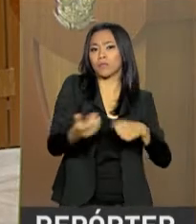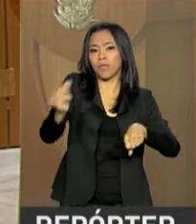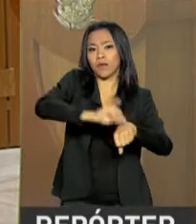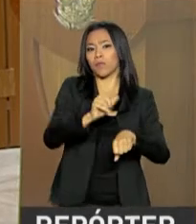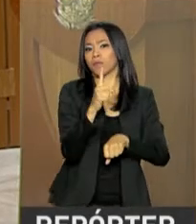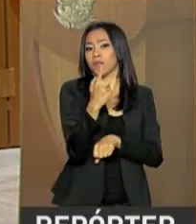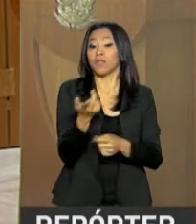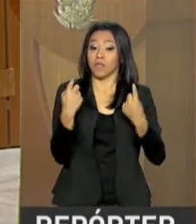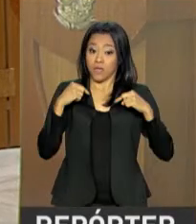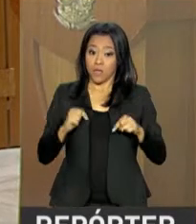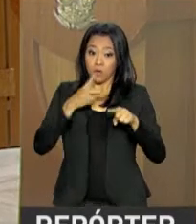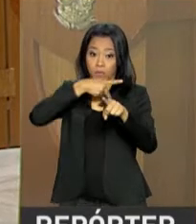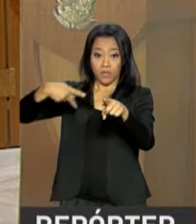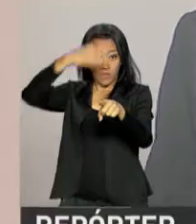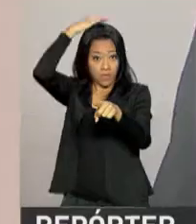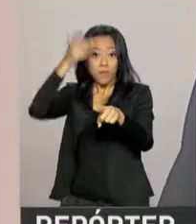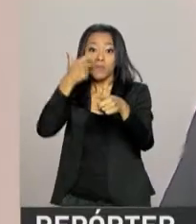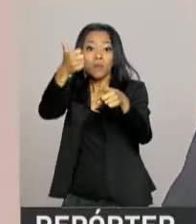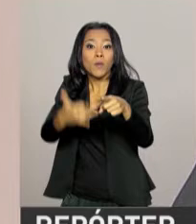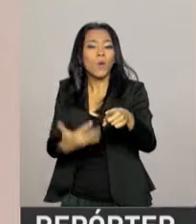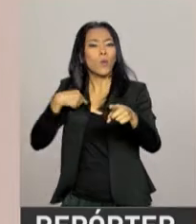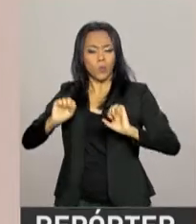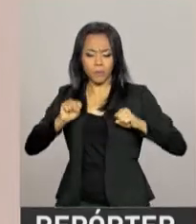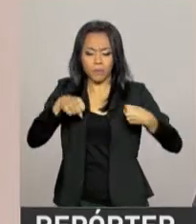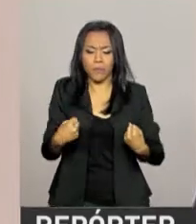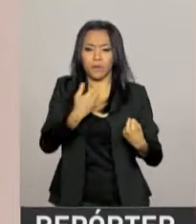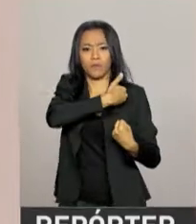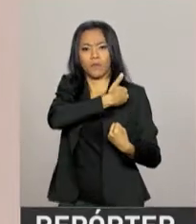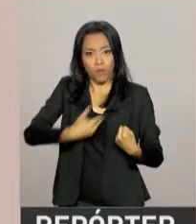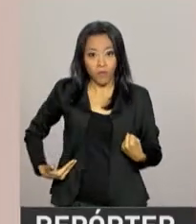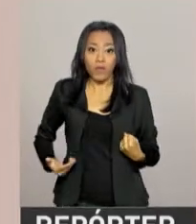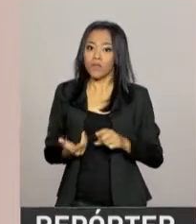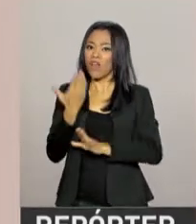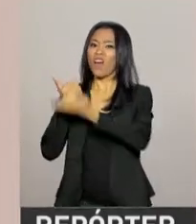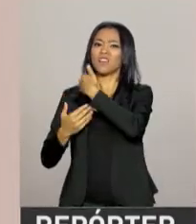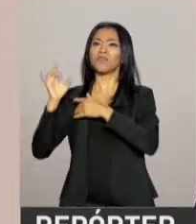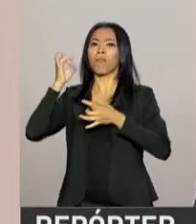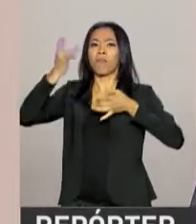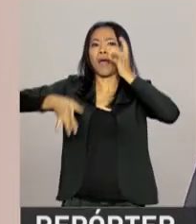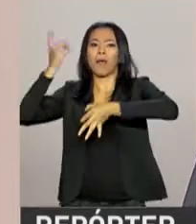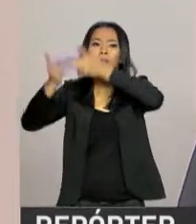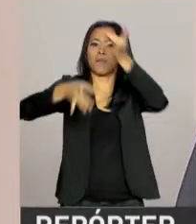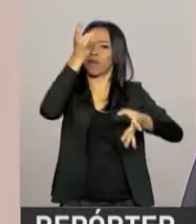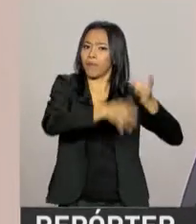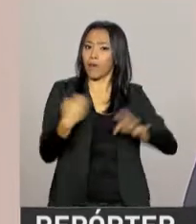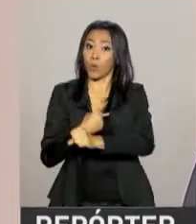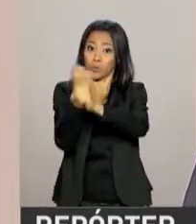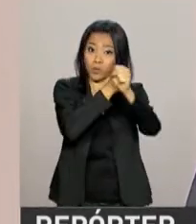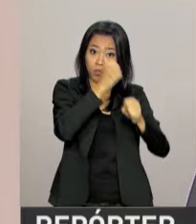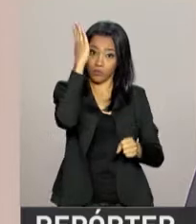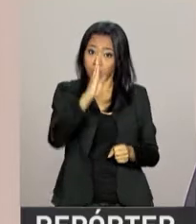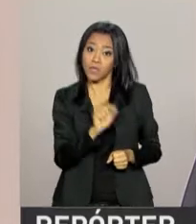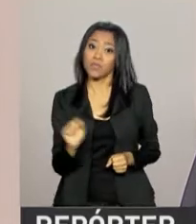michel temer falou do empenho do governo em concluir obras que estavam paradas em todo o país algumas moradias do minha casa minha